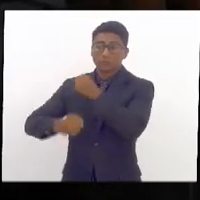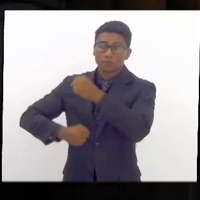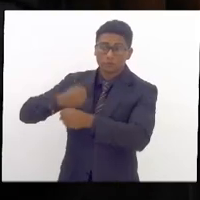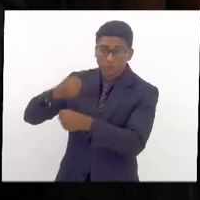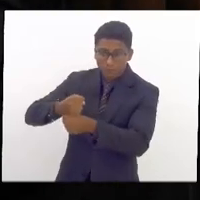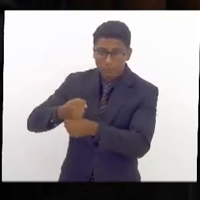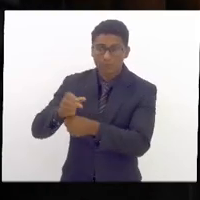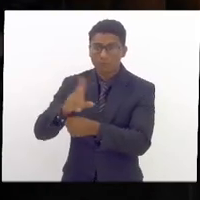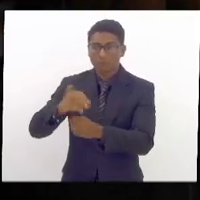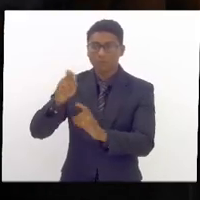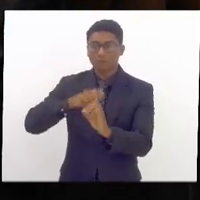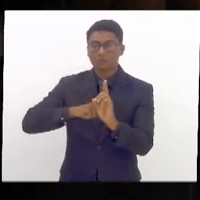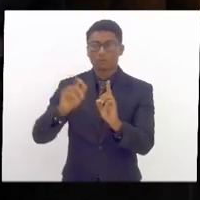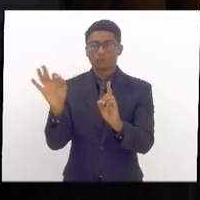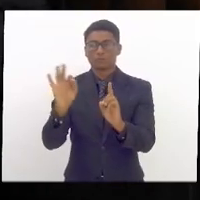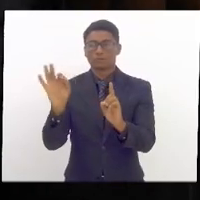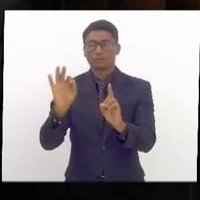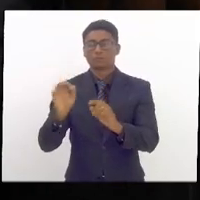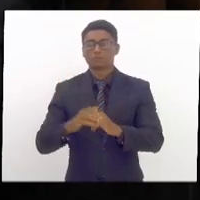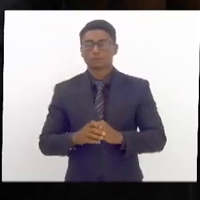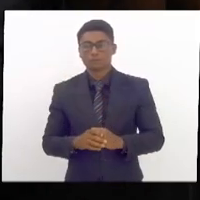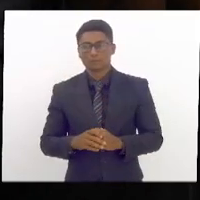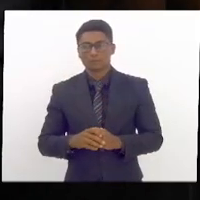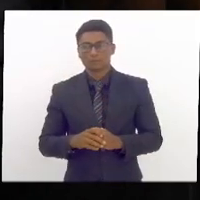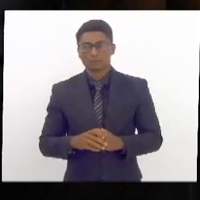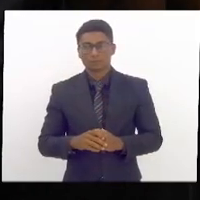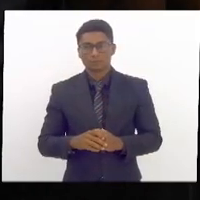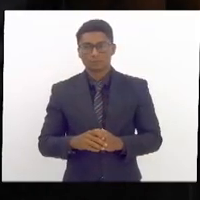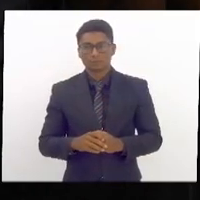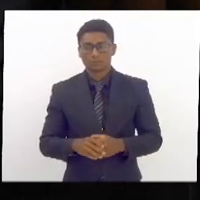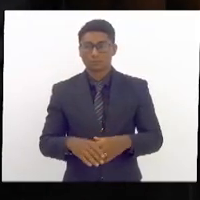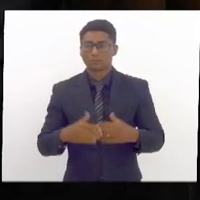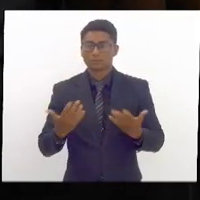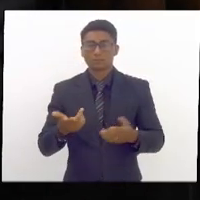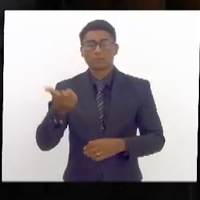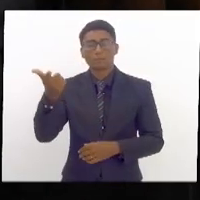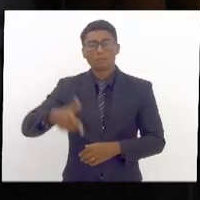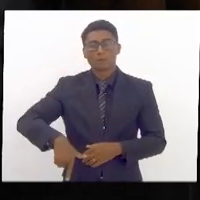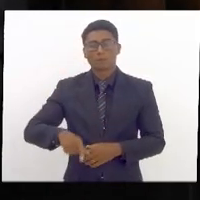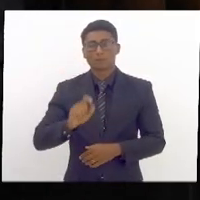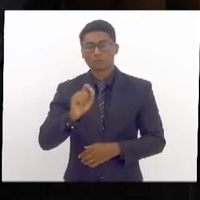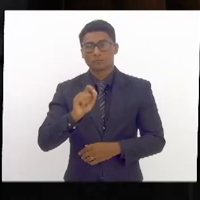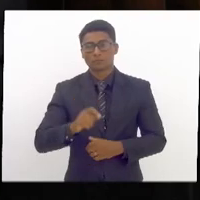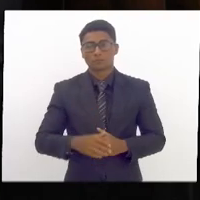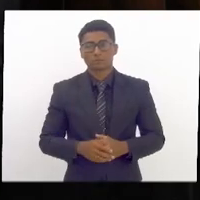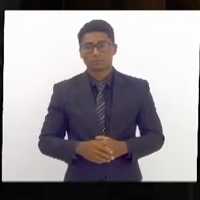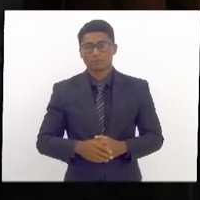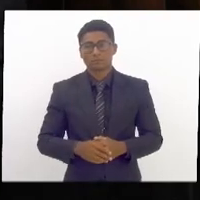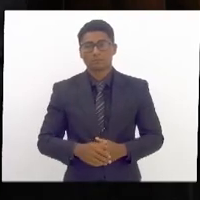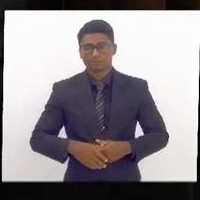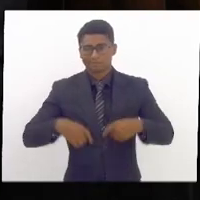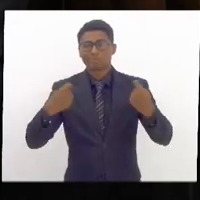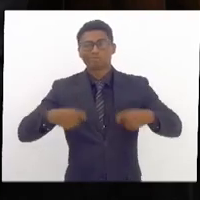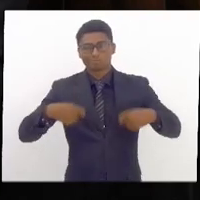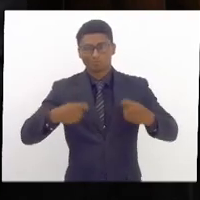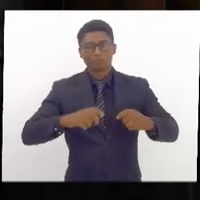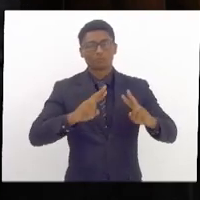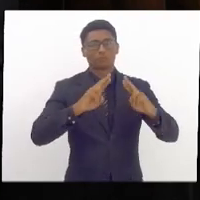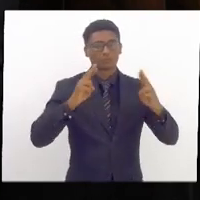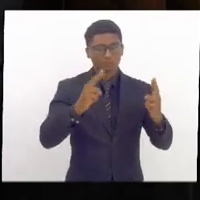se abrir em fevereiro, não no finalzinho de uma legislatura. E mais do que isso, Tia Ju, é preciso muita audiência